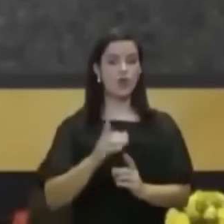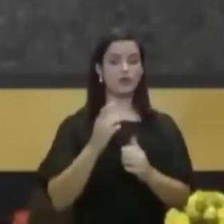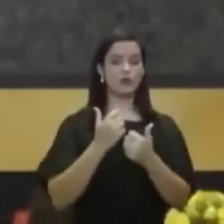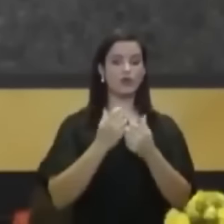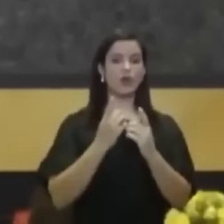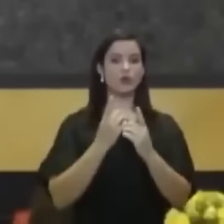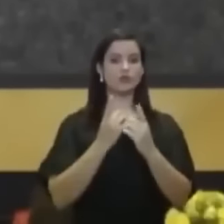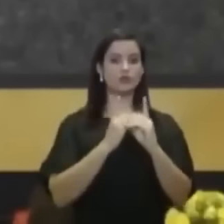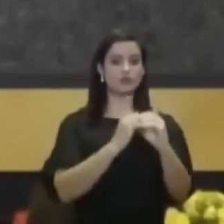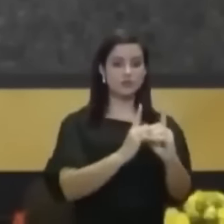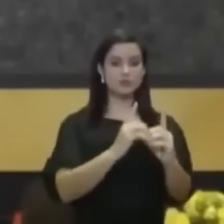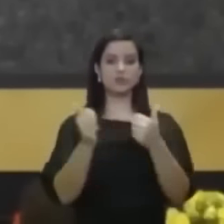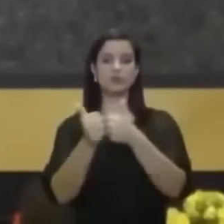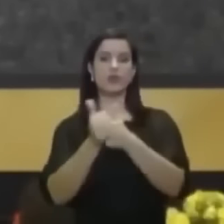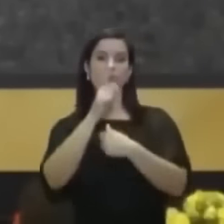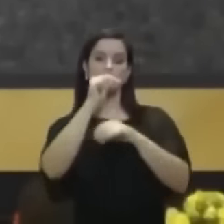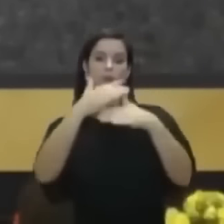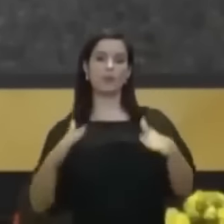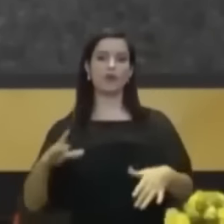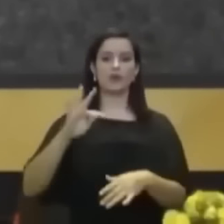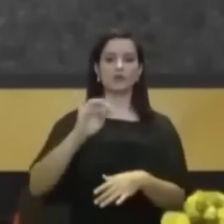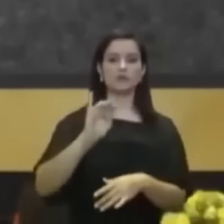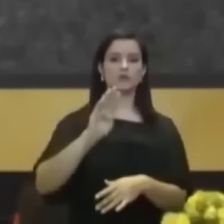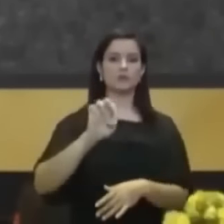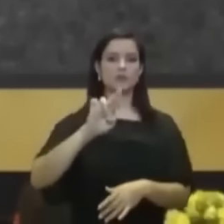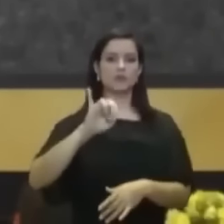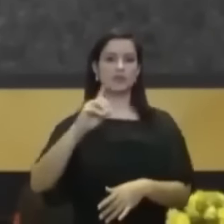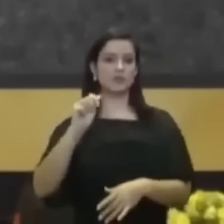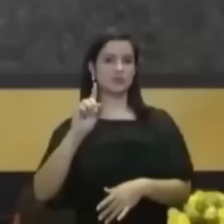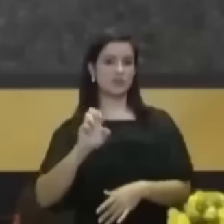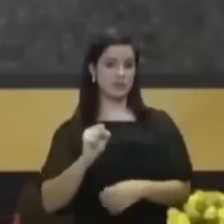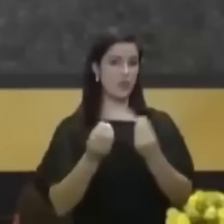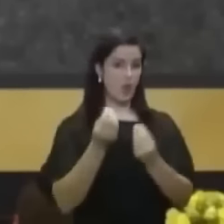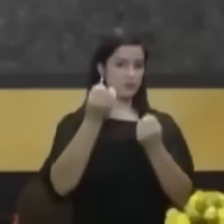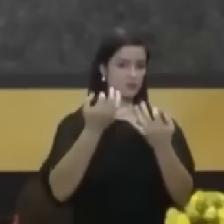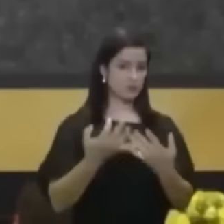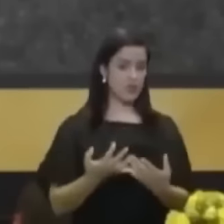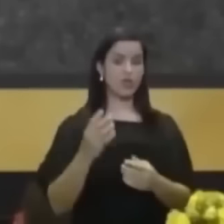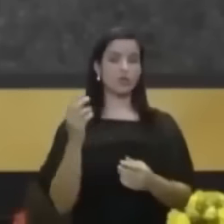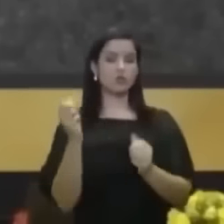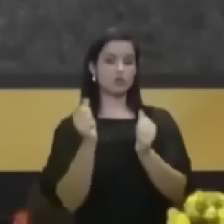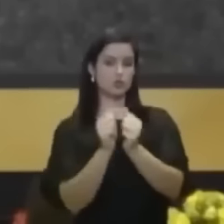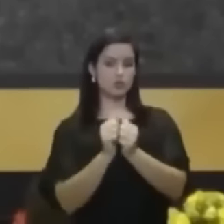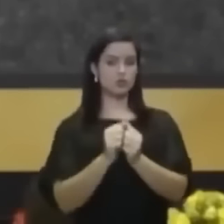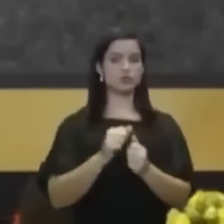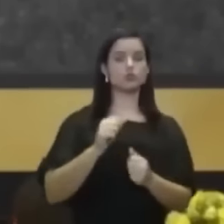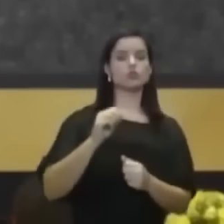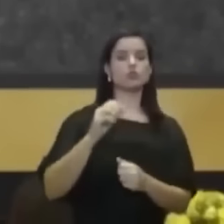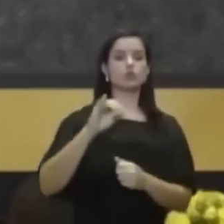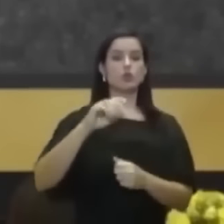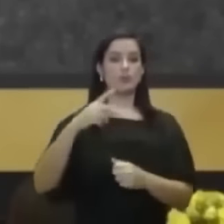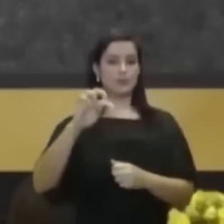mar de Tiberíades, e foi assim que ele se manifestou. Estavam juntos Simão Pedro, Tomé chamado